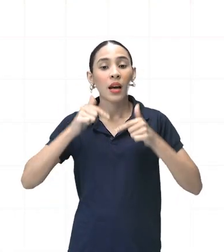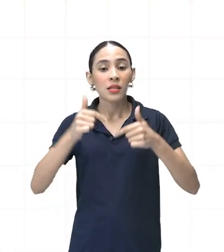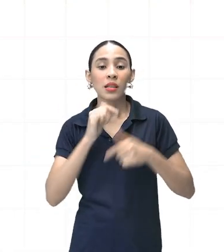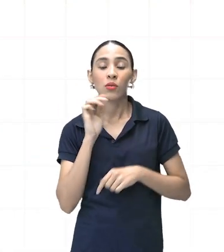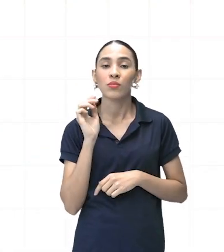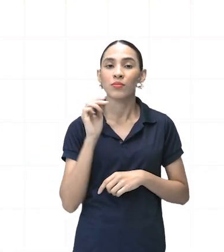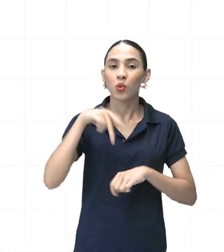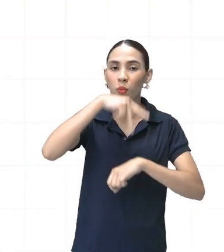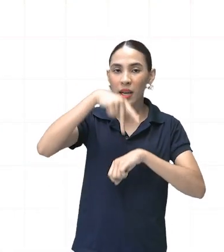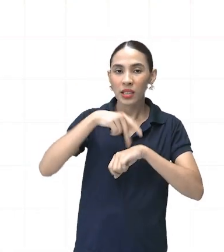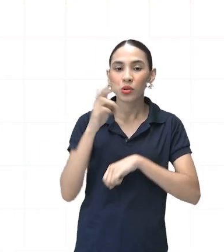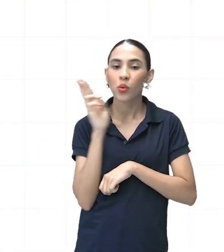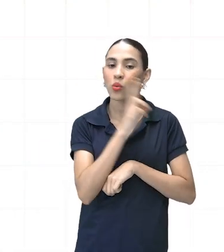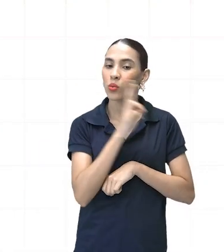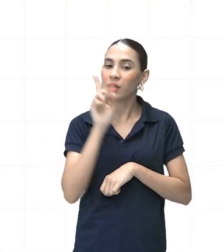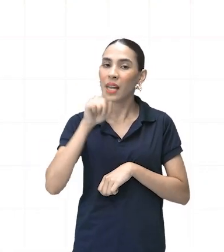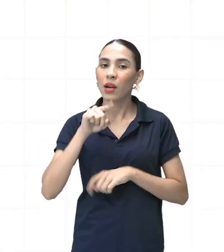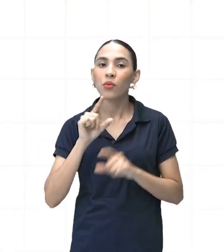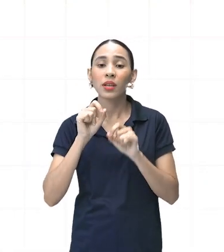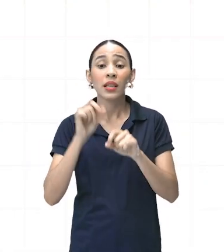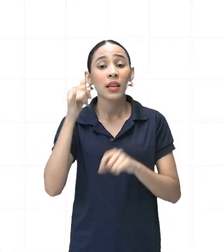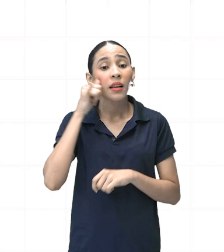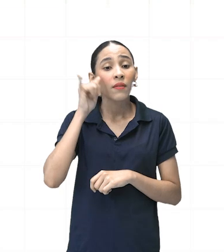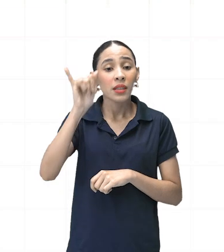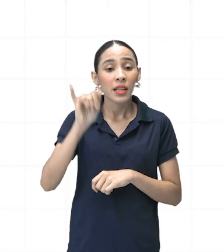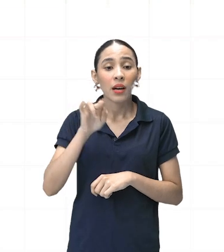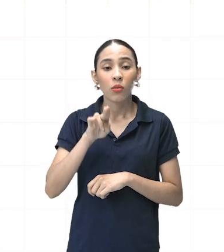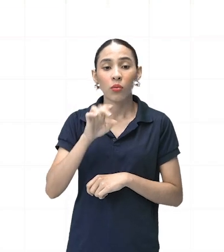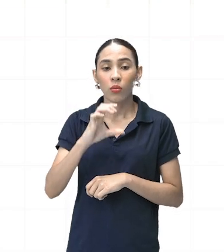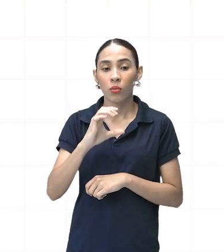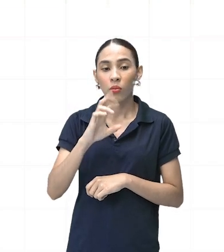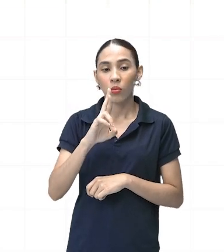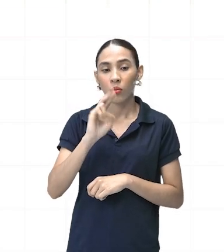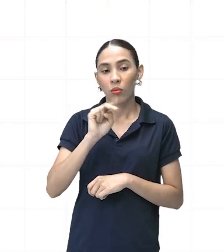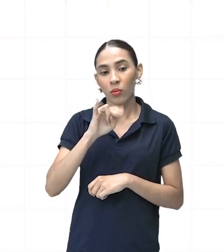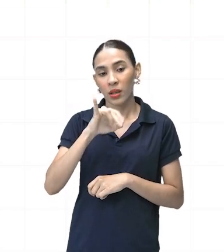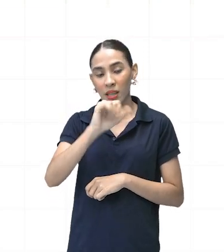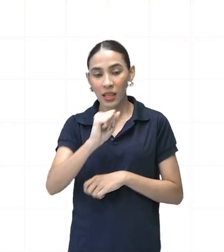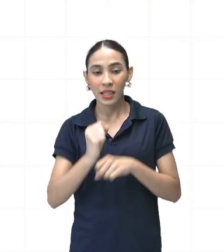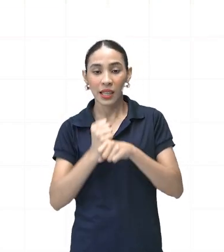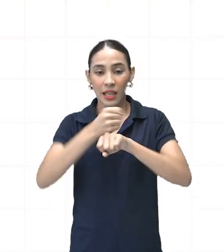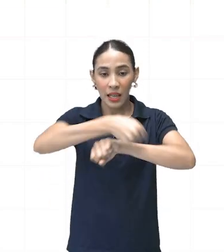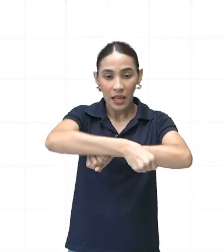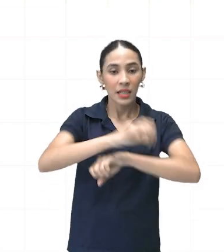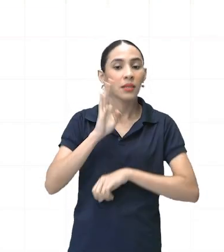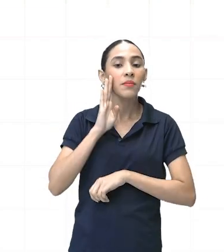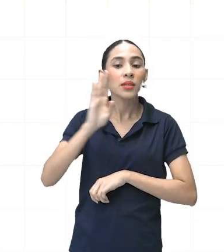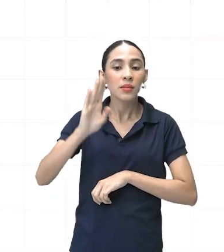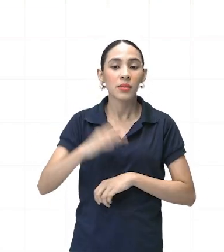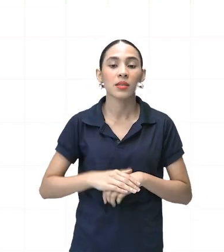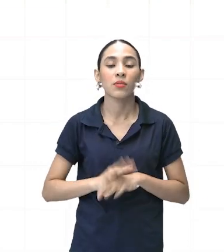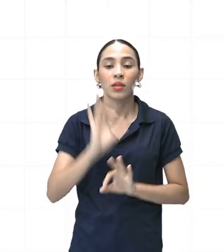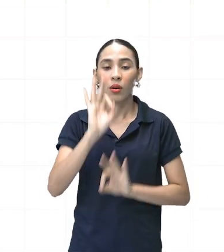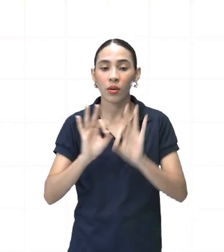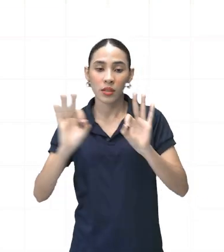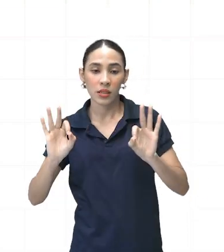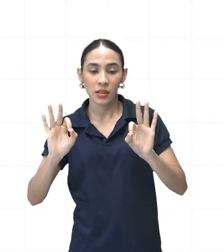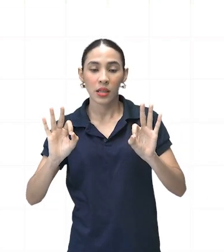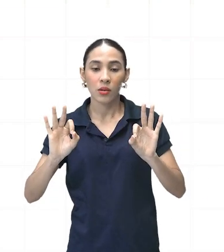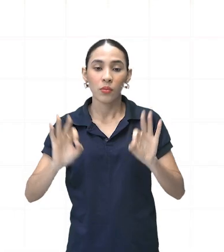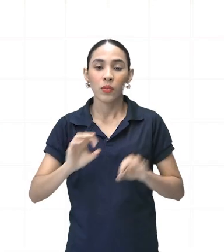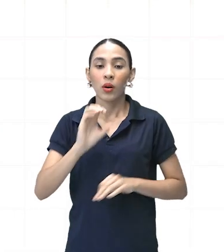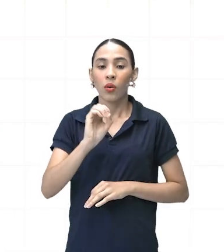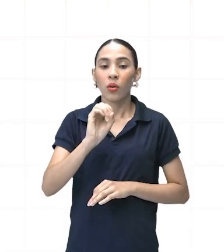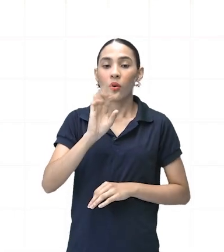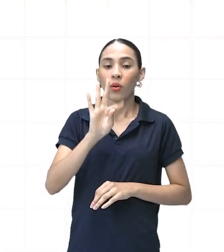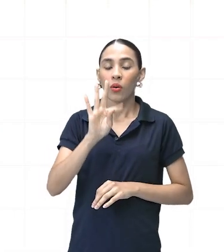ação russa, gente, é realmente evitar que a Ucrânia ingresse principalmente na organização do